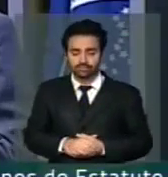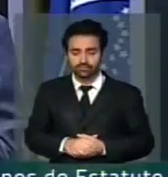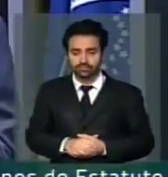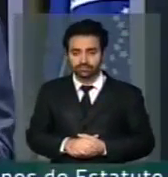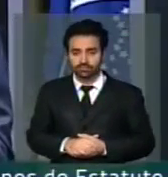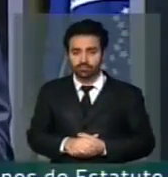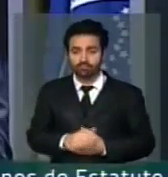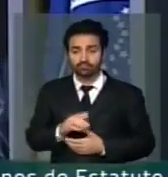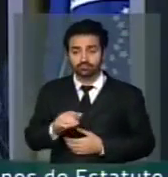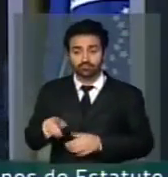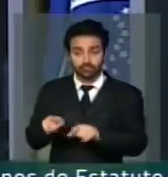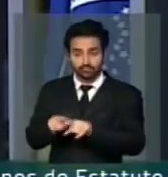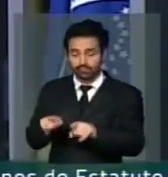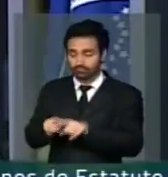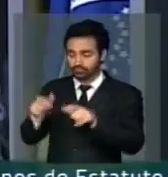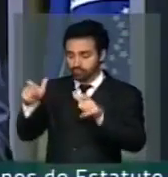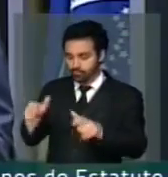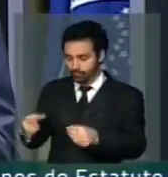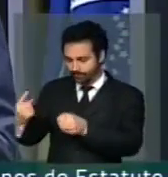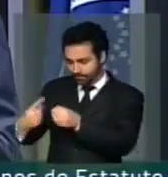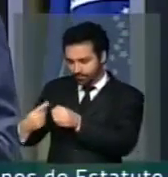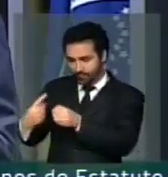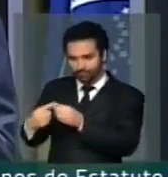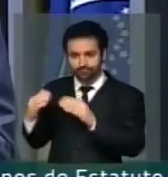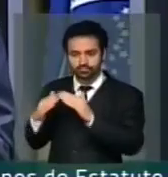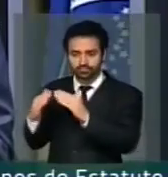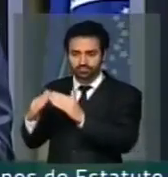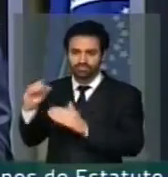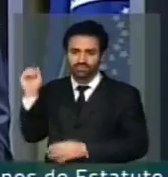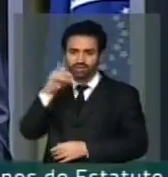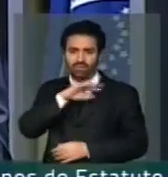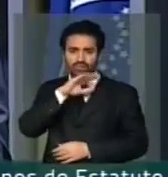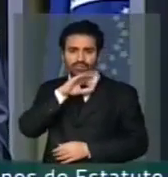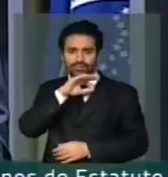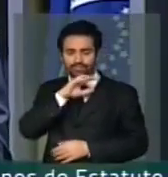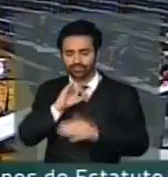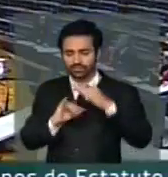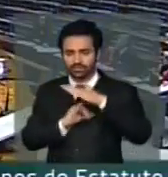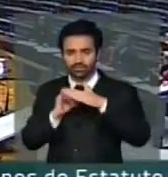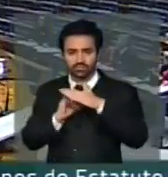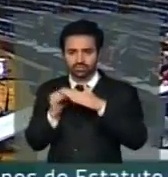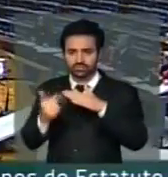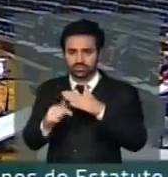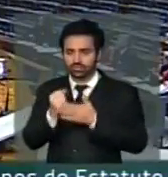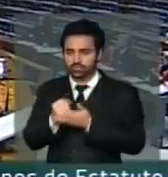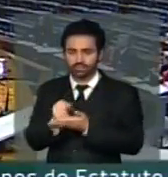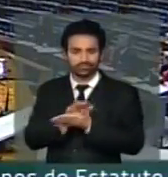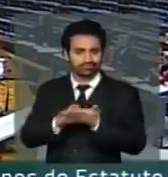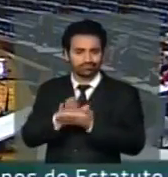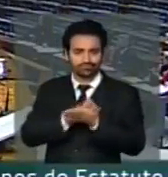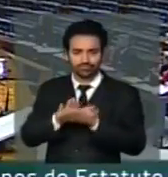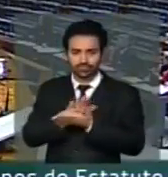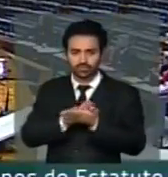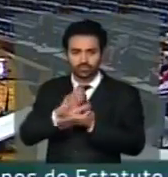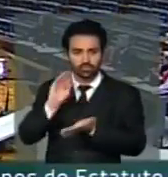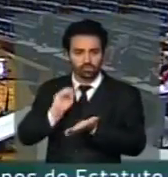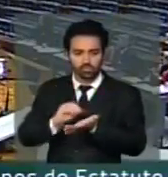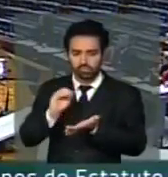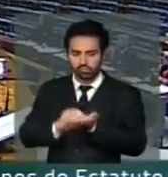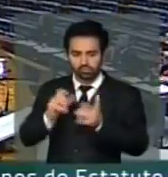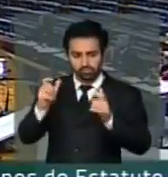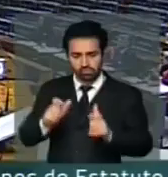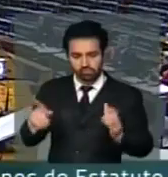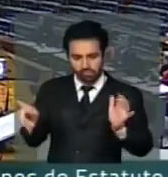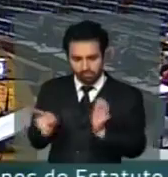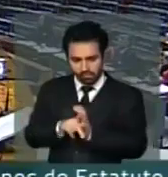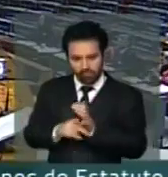lugar de moradia incluem a precariedade da oferta de instituições e serviços públicos, a falta de disponibilidade de espaços destinados ao